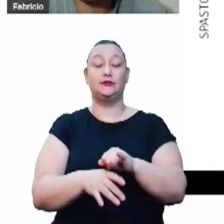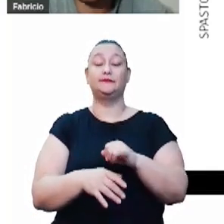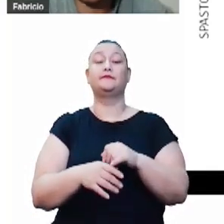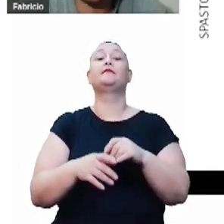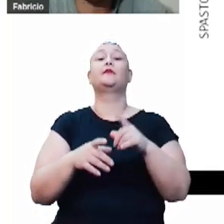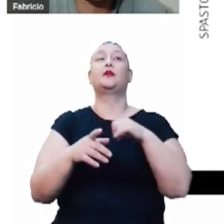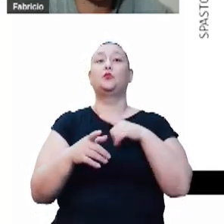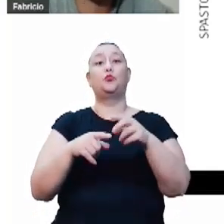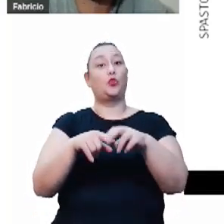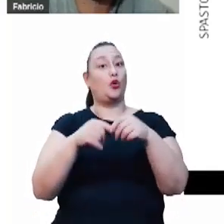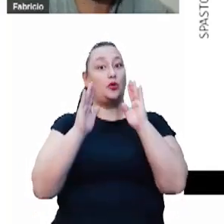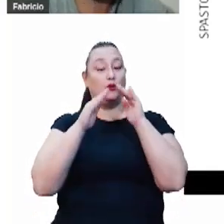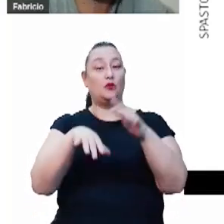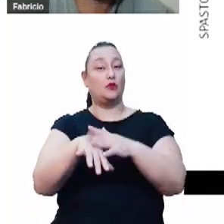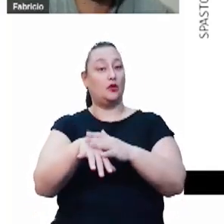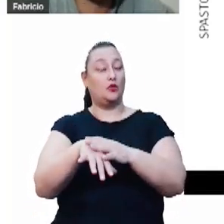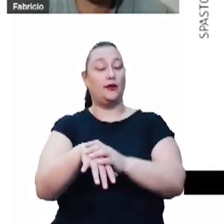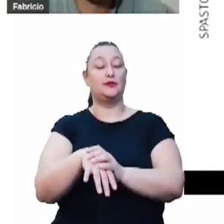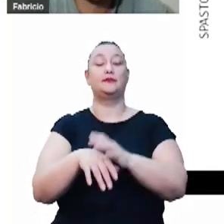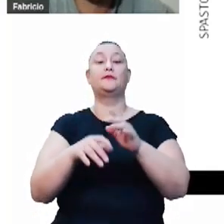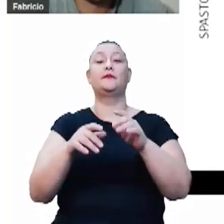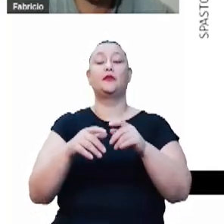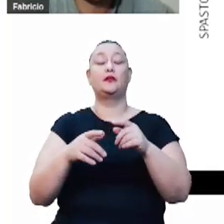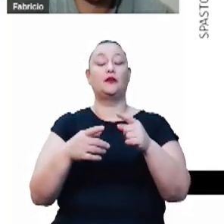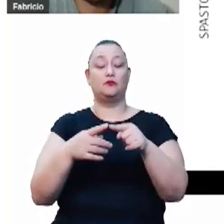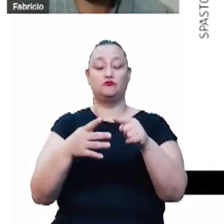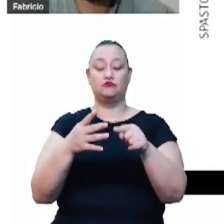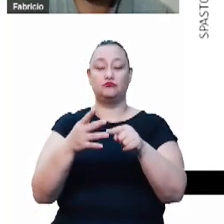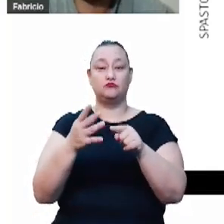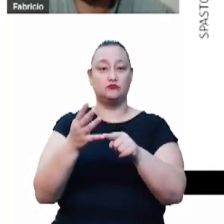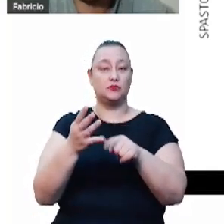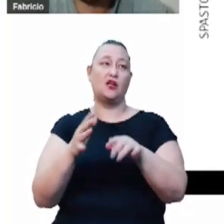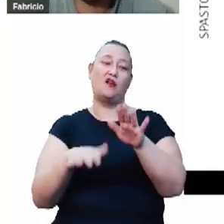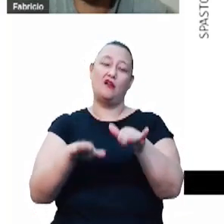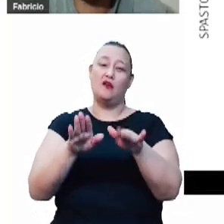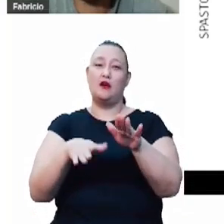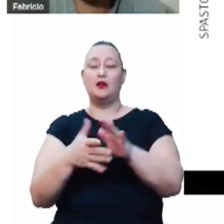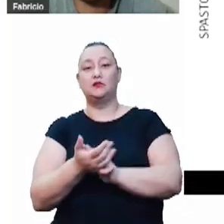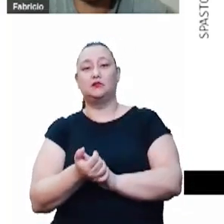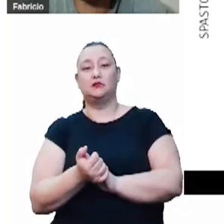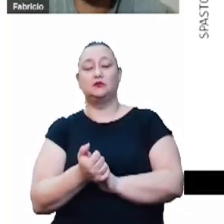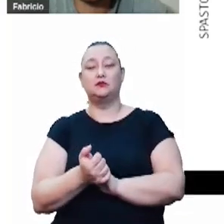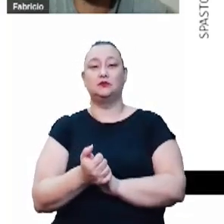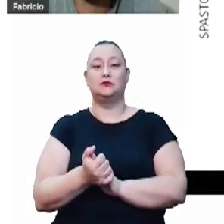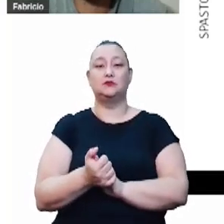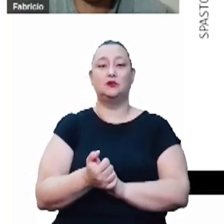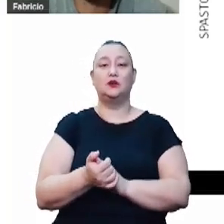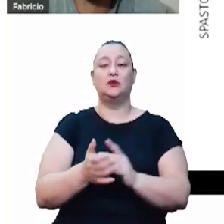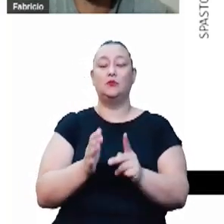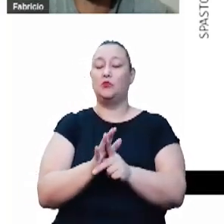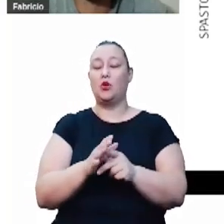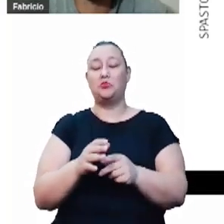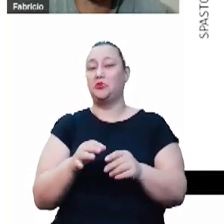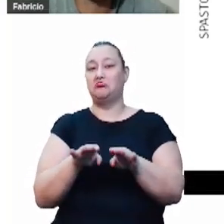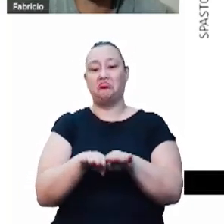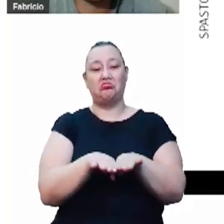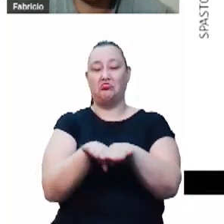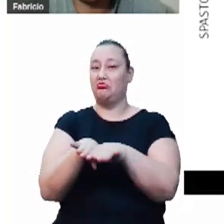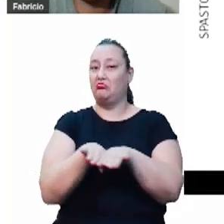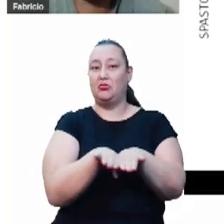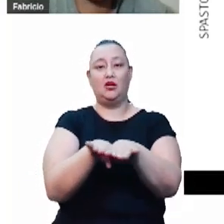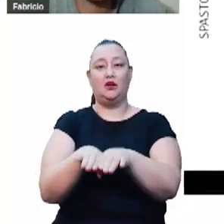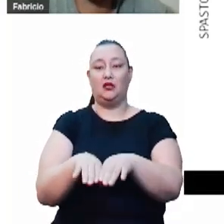espásticas hereditárias. Eles são, alguns são neutros, né, ou seja, viram que o